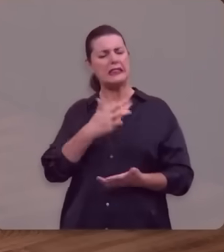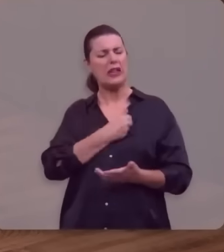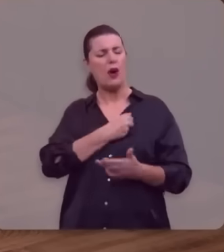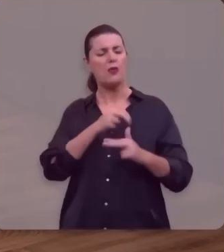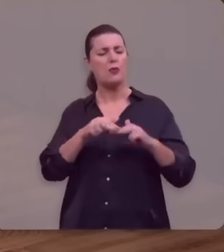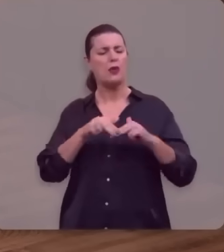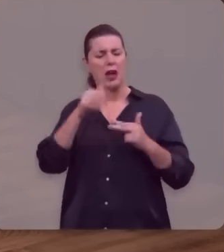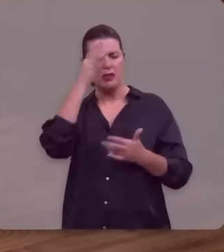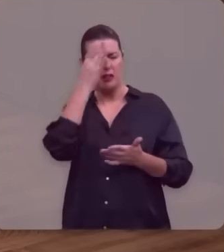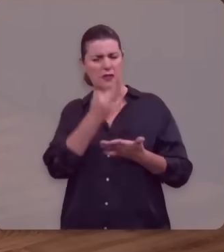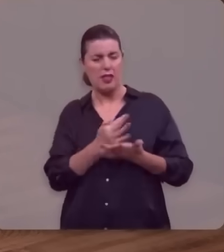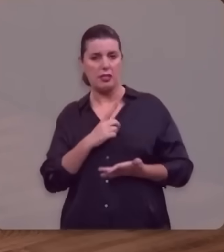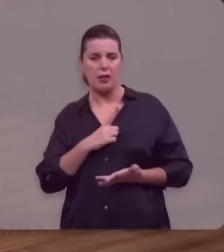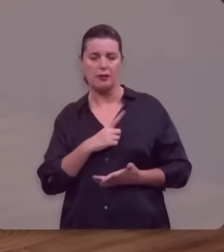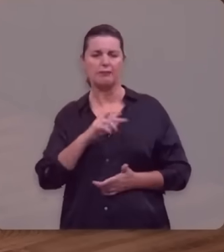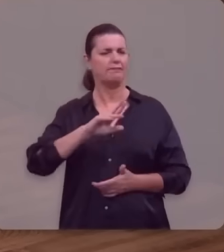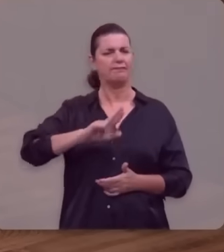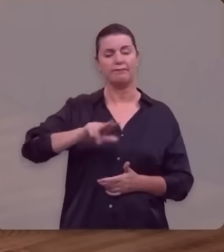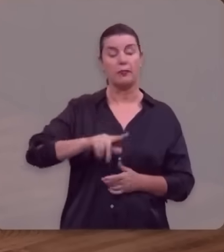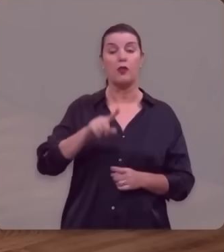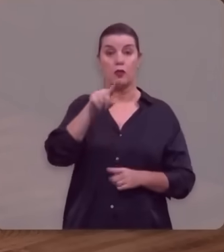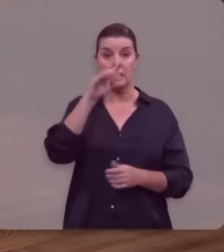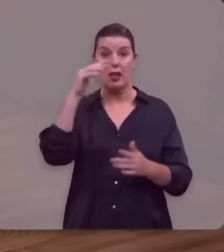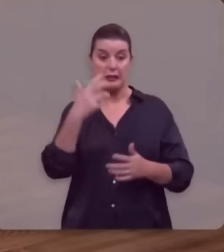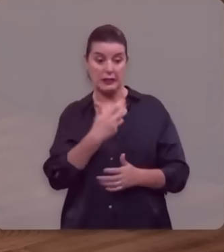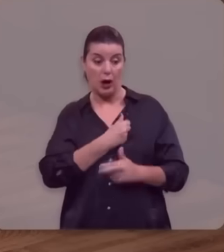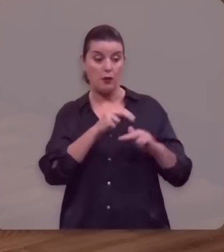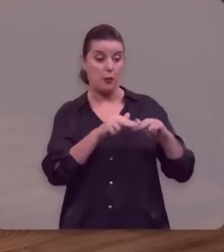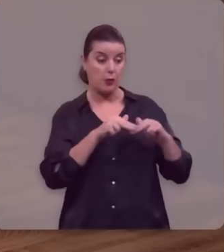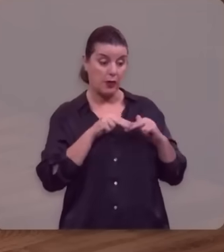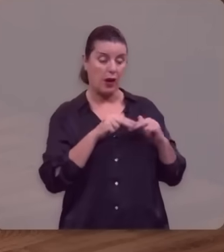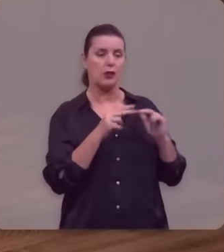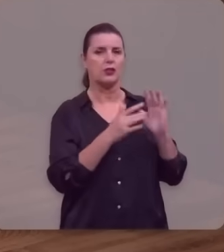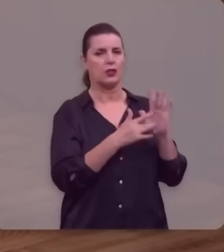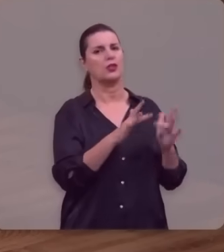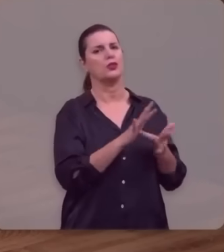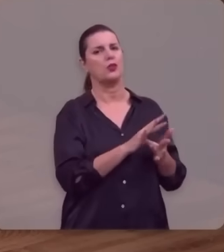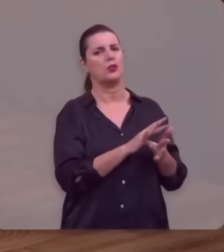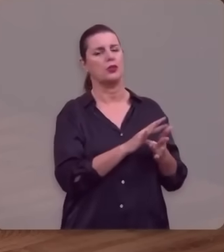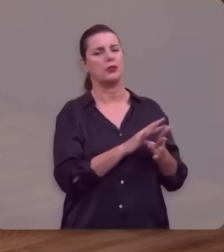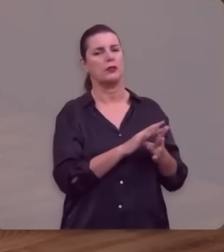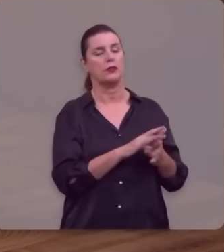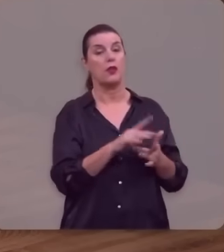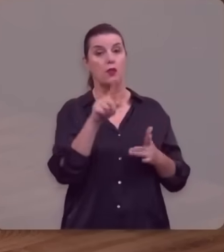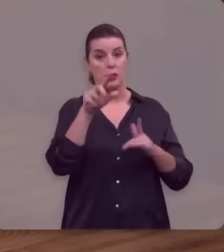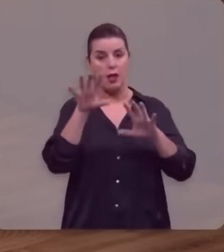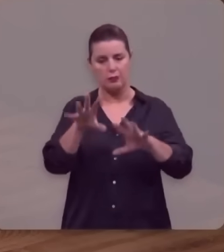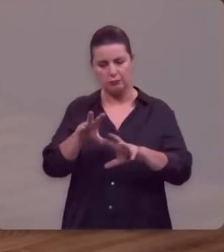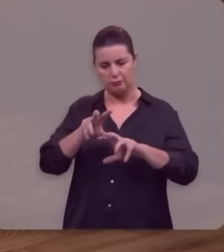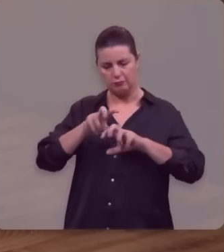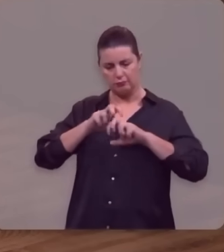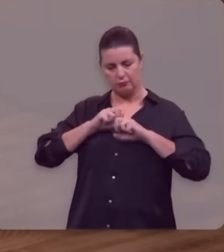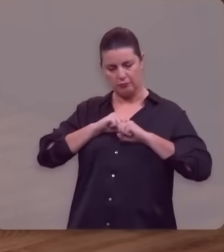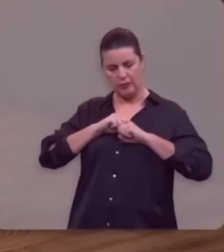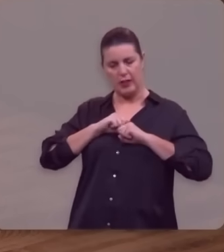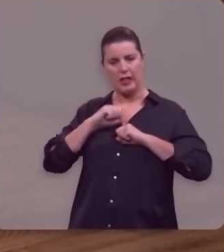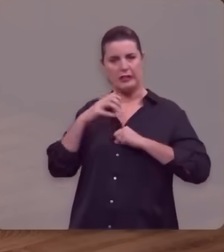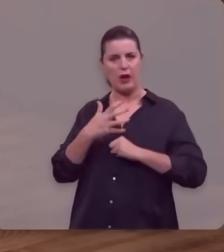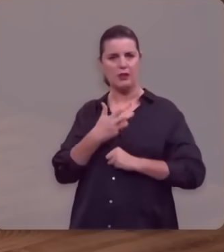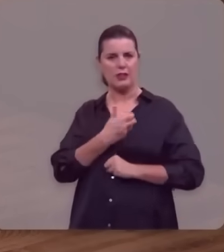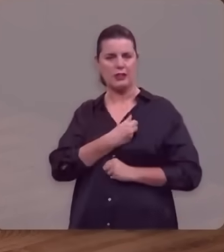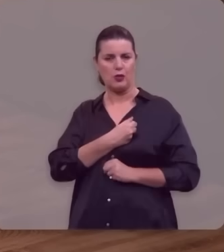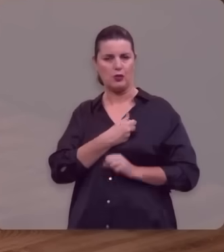Cristo Jesus Mas você se apropria desta salvação adquirida por